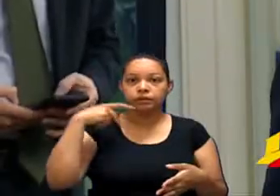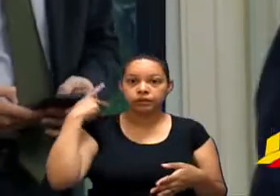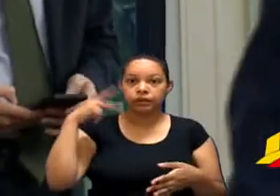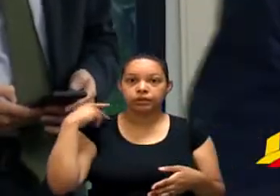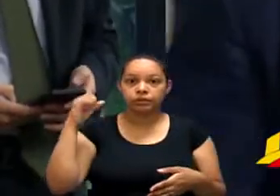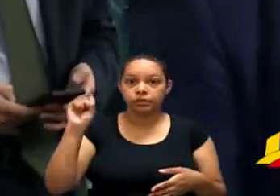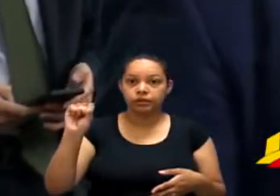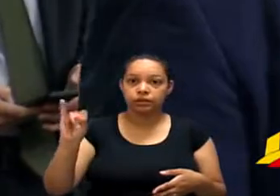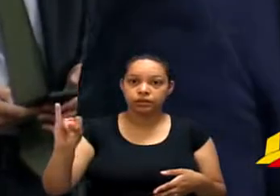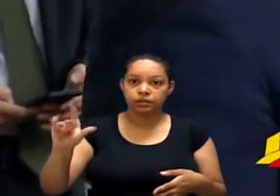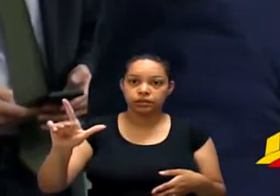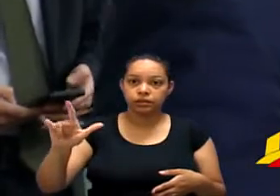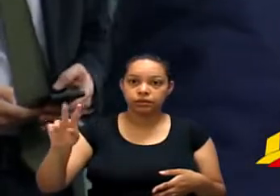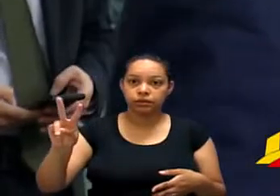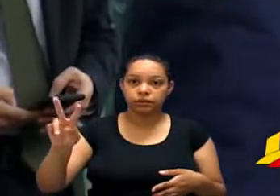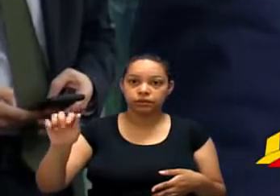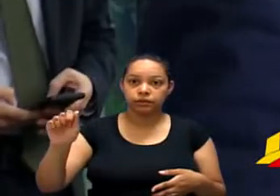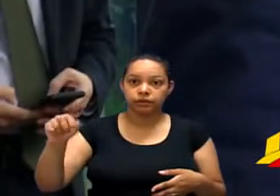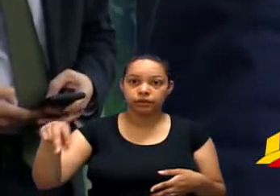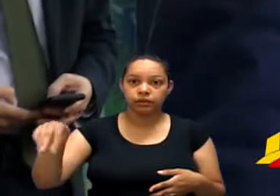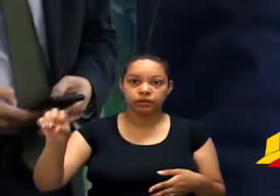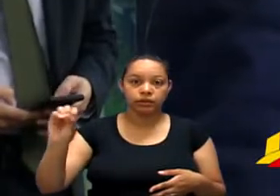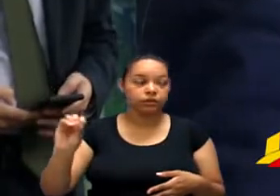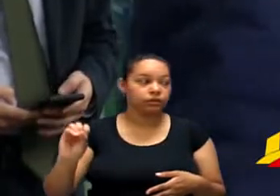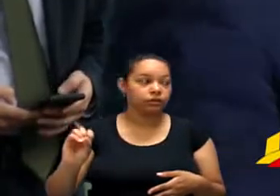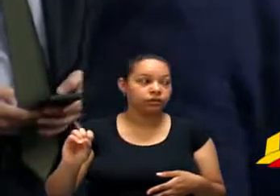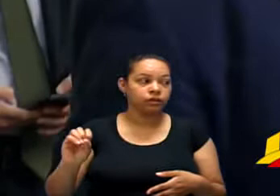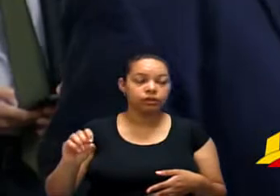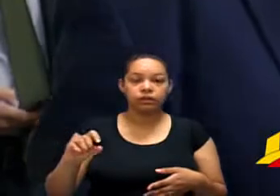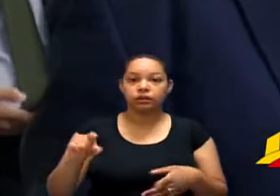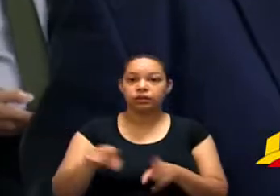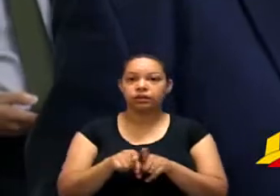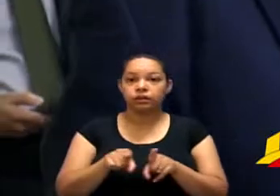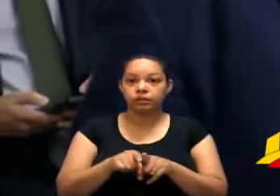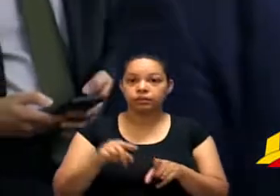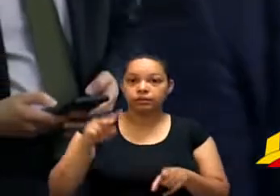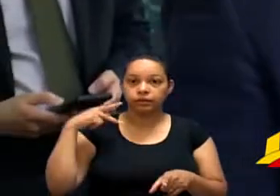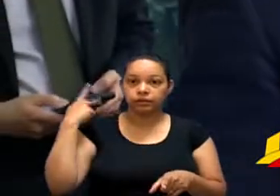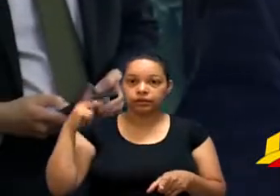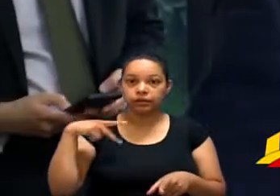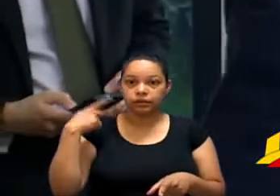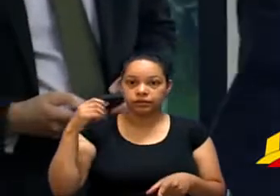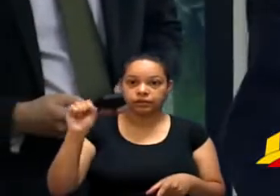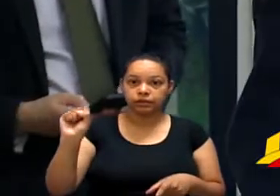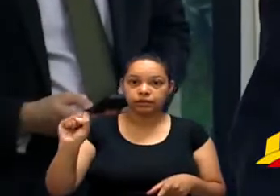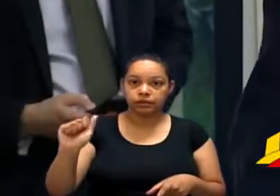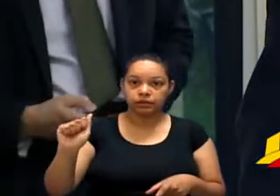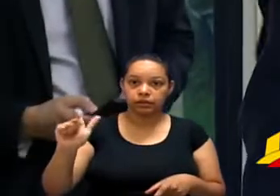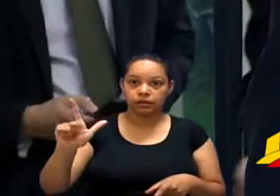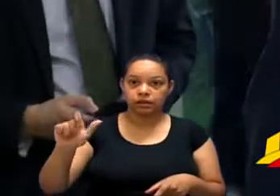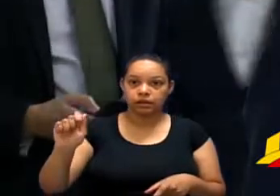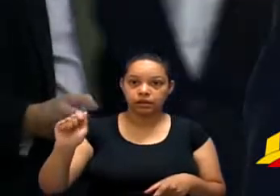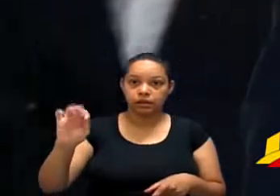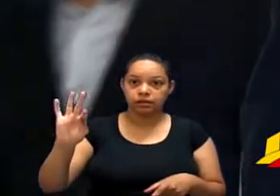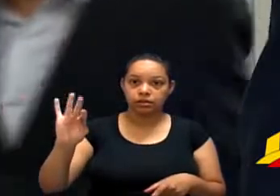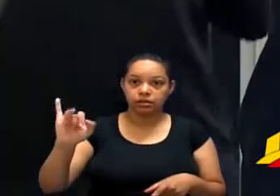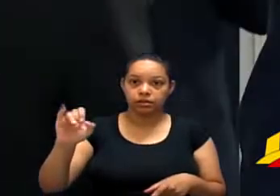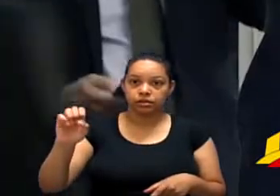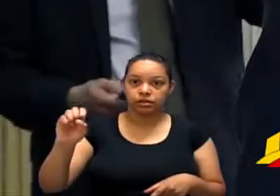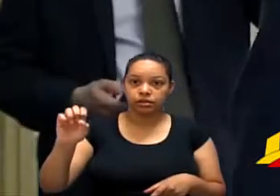e também do vereador Salatiel é o Silvano Júnior